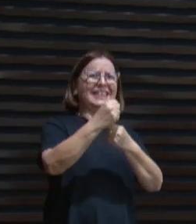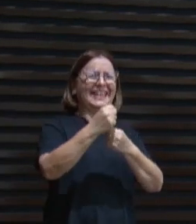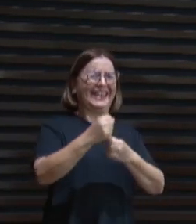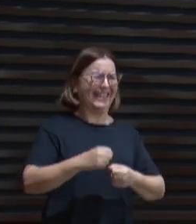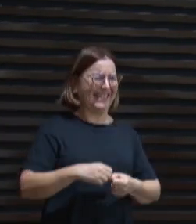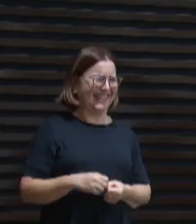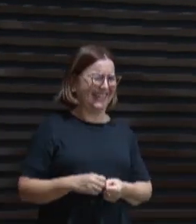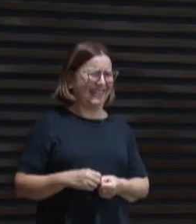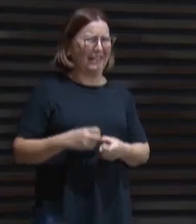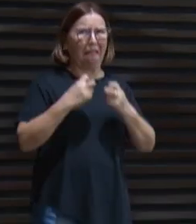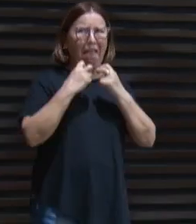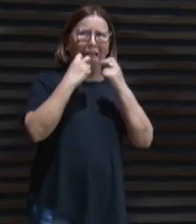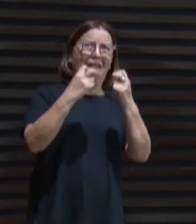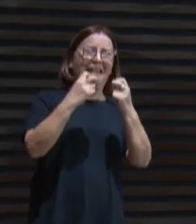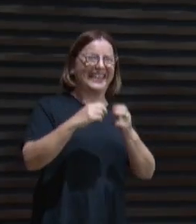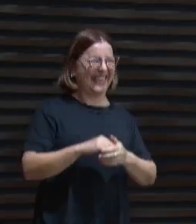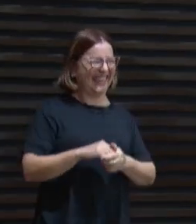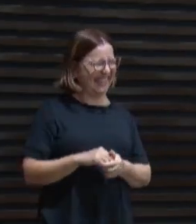Slowly.